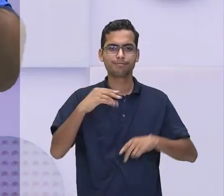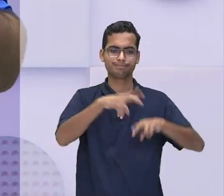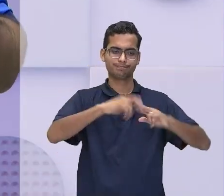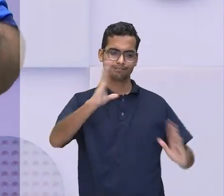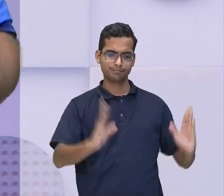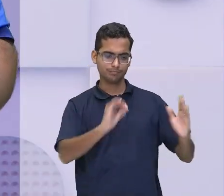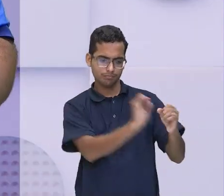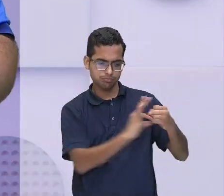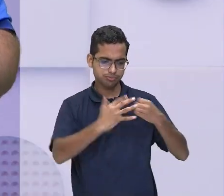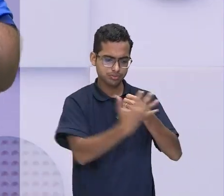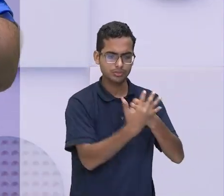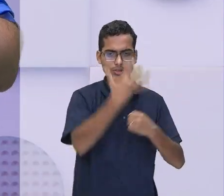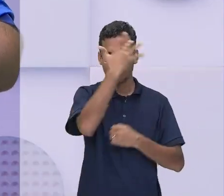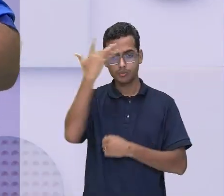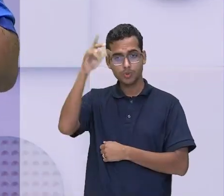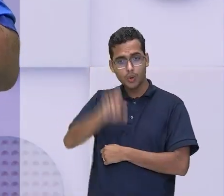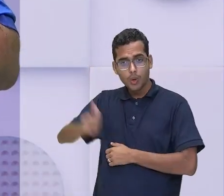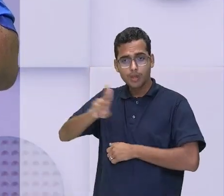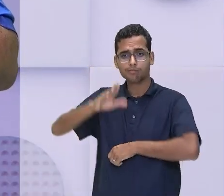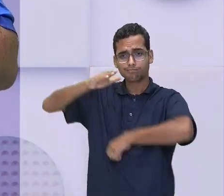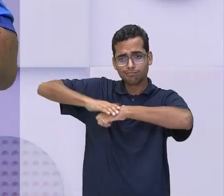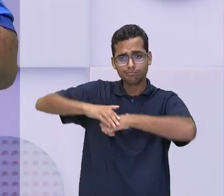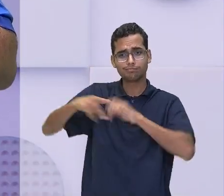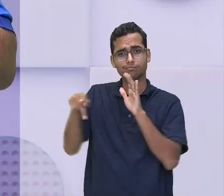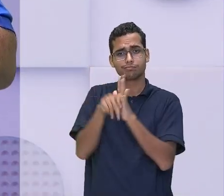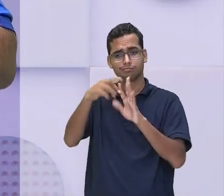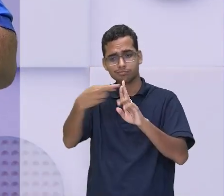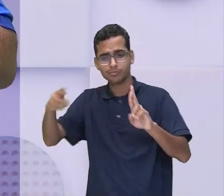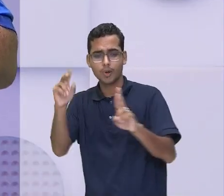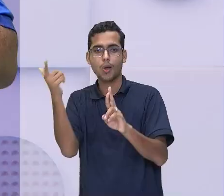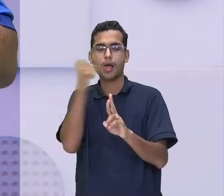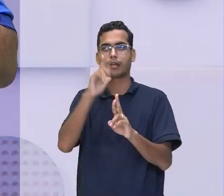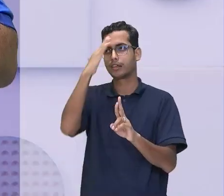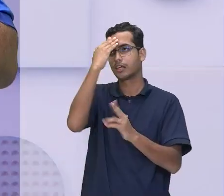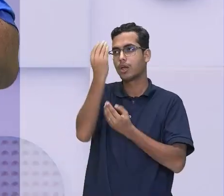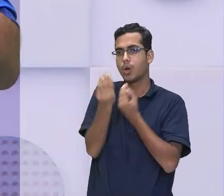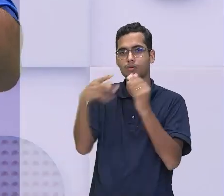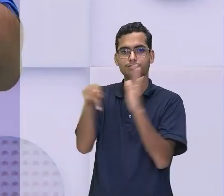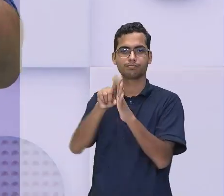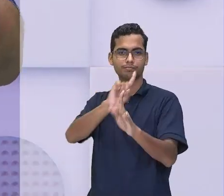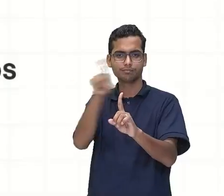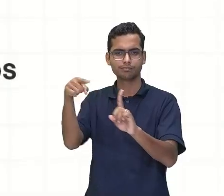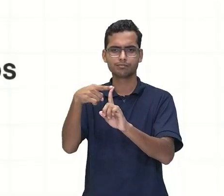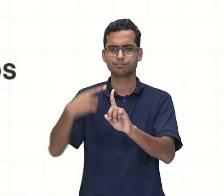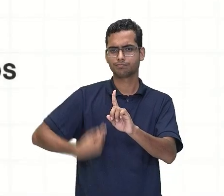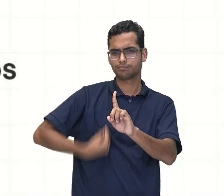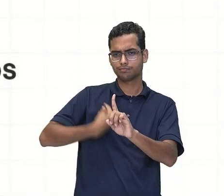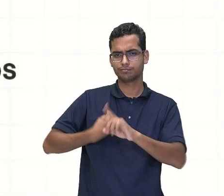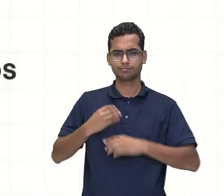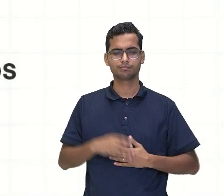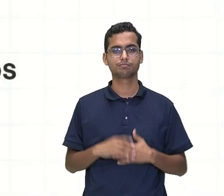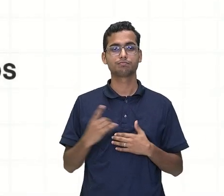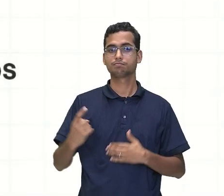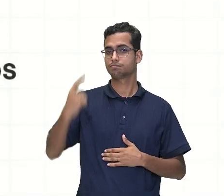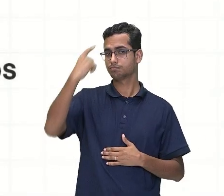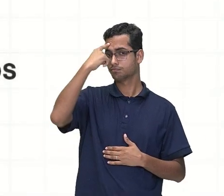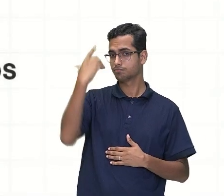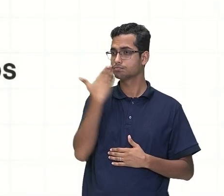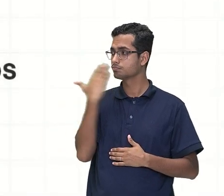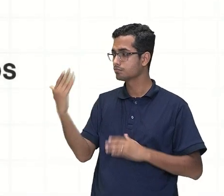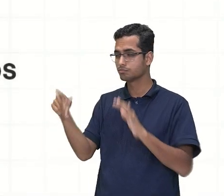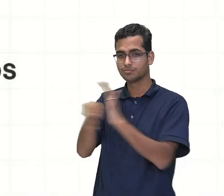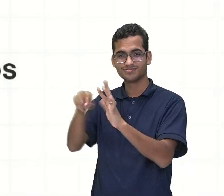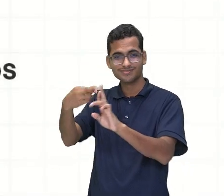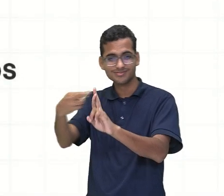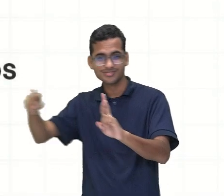usaram da própria religião para poder dar um sentido de vida. Okay? E aqui a gente pode pensar também a influência da religiosidade